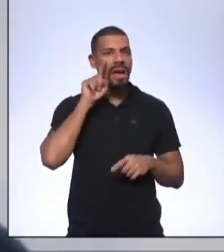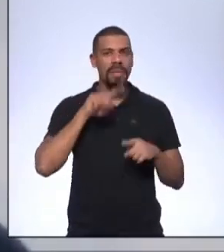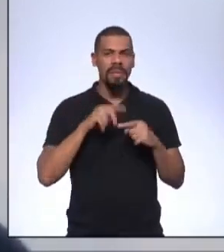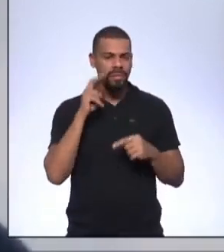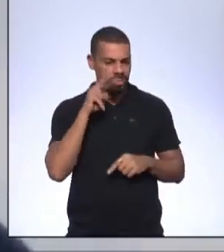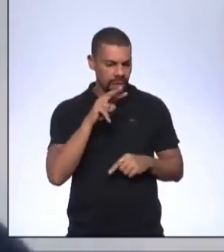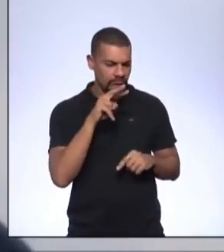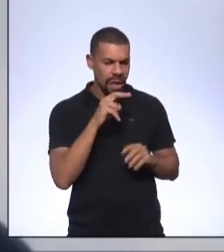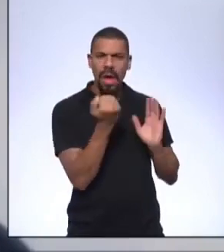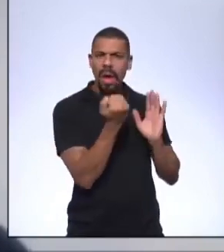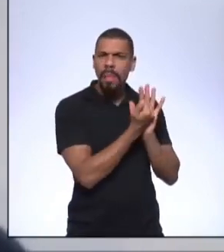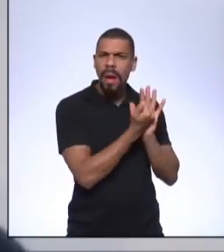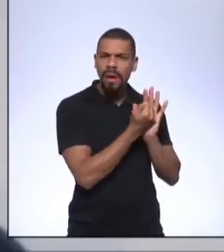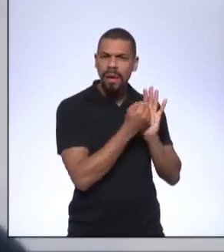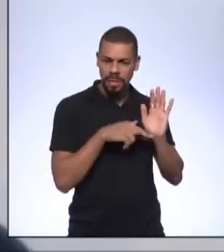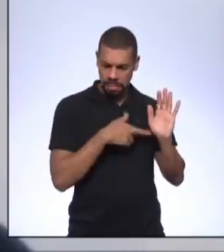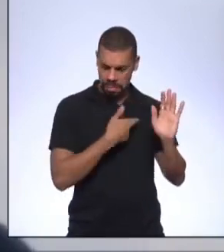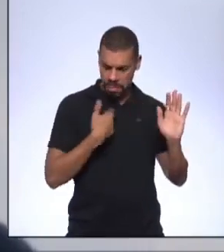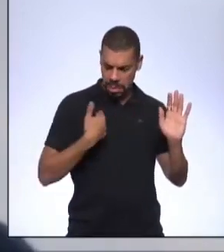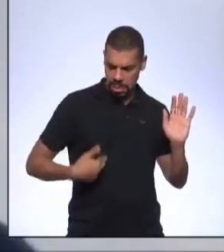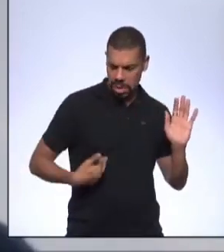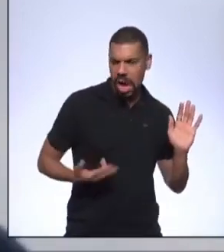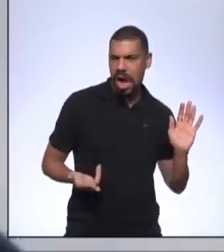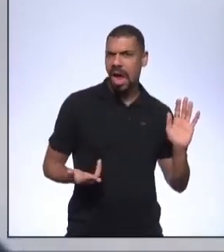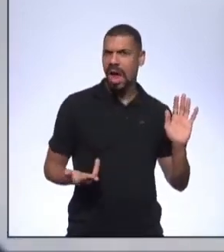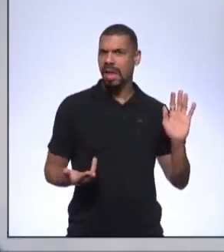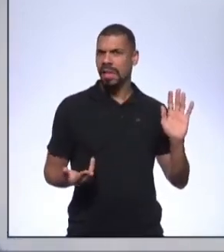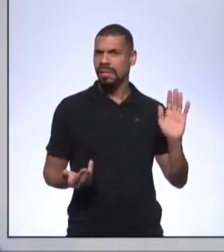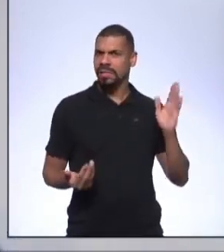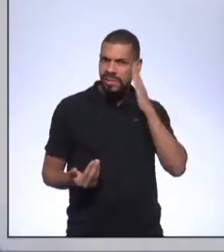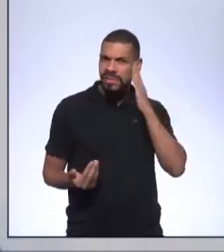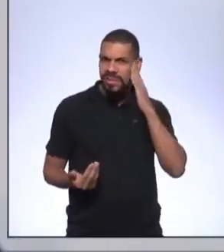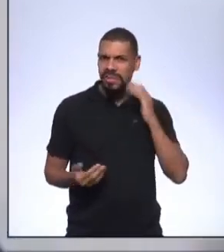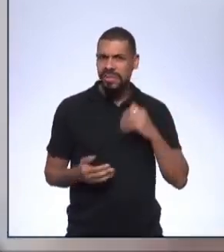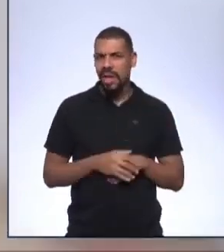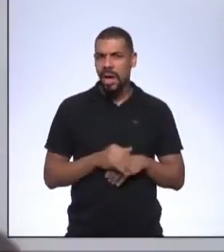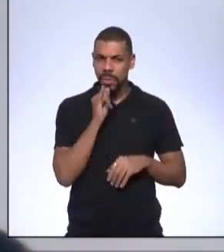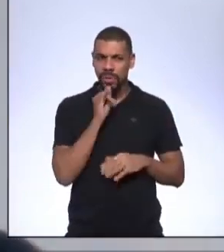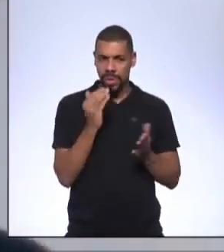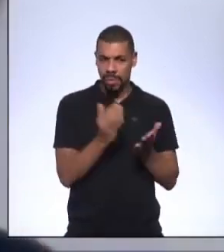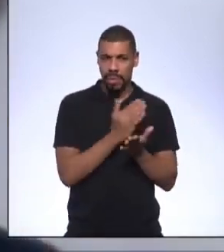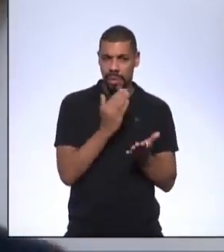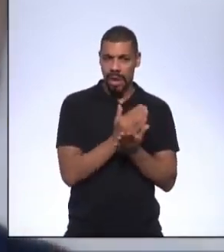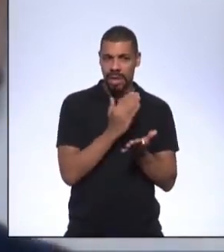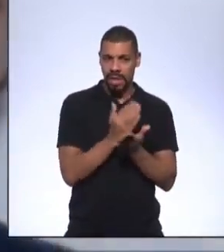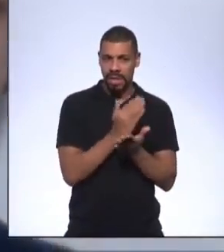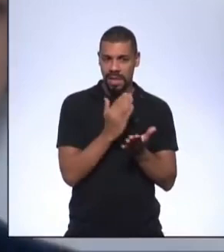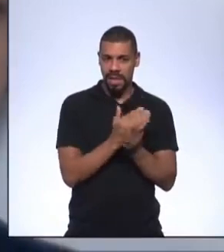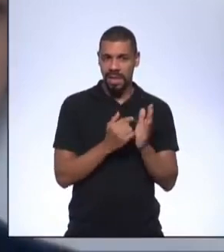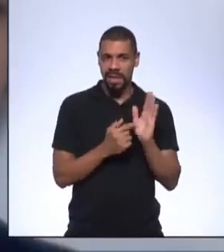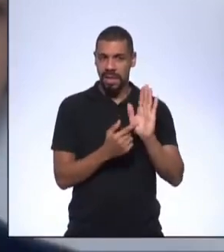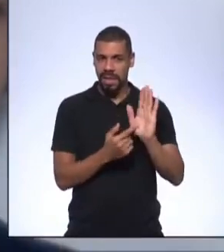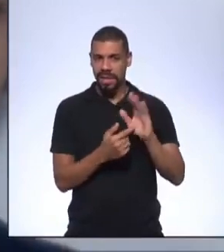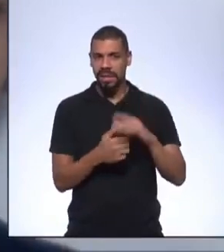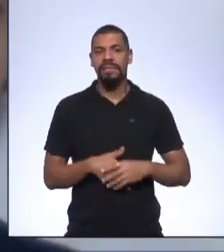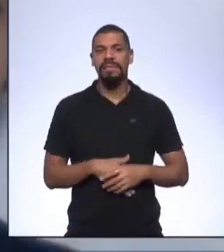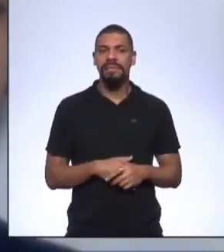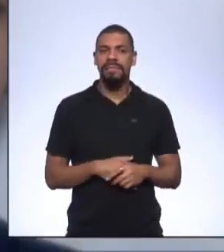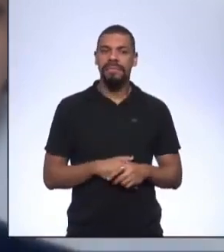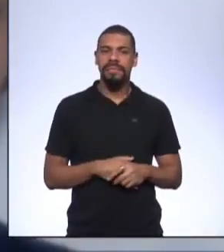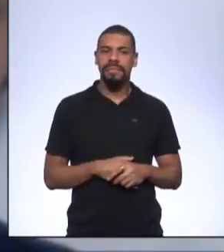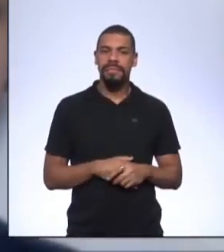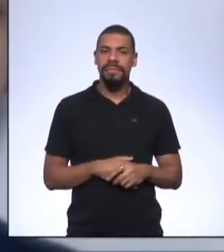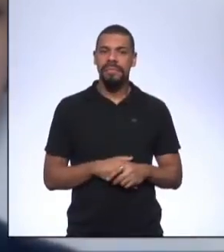Made in Vietnã, Made in China, né? Meu caderninho aqui, eu também não vou mostrar de perto, porque senão vai aparecer a marca